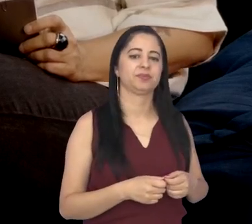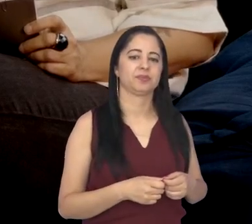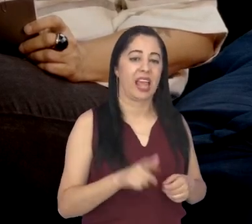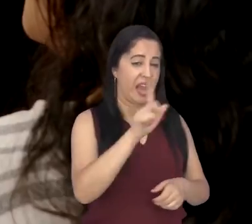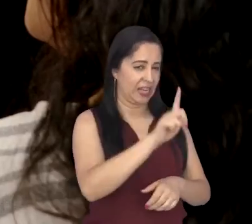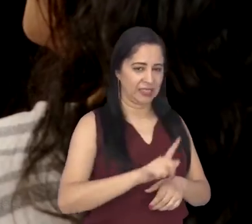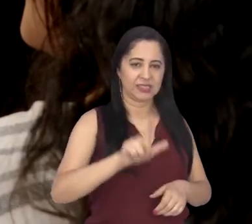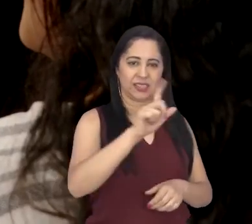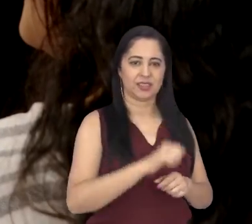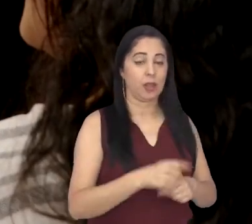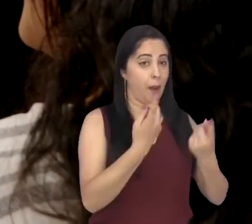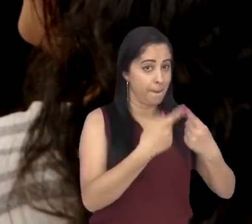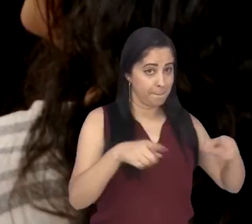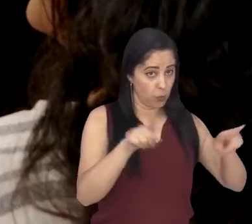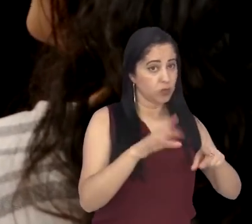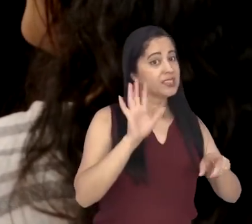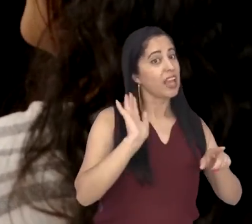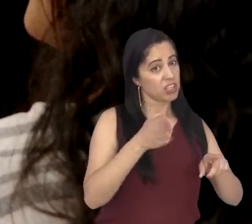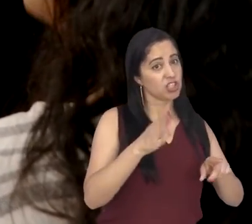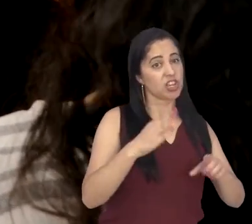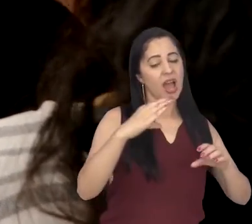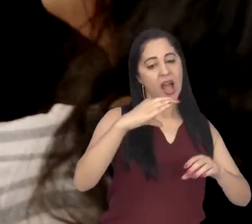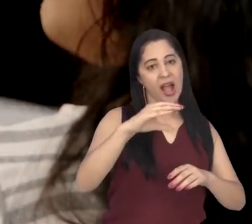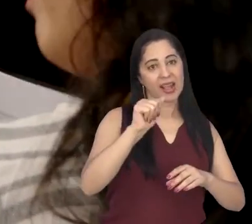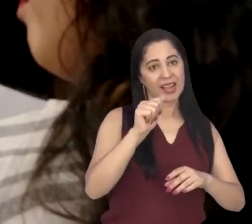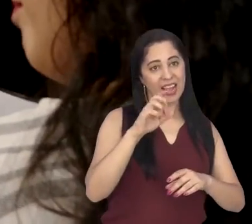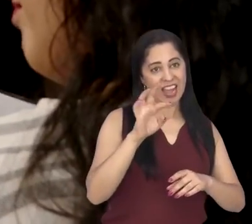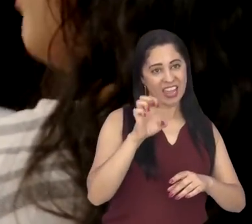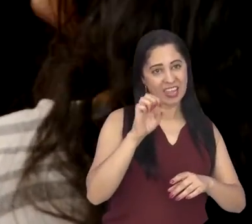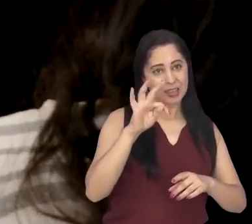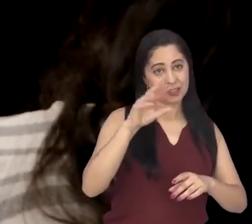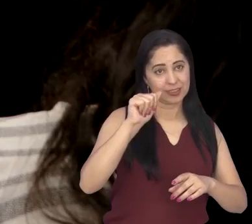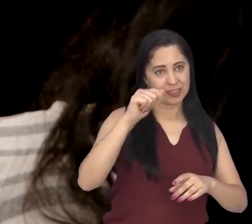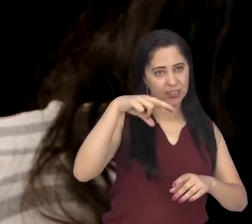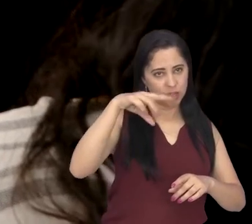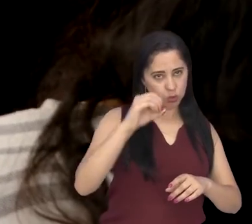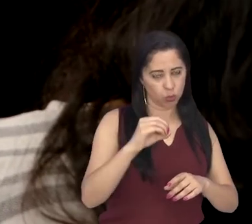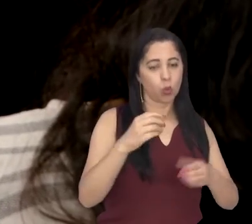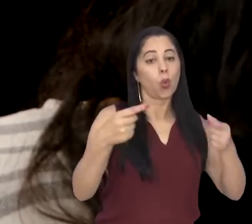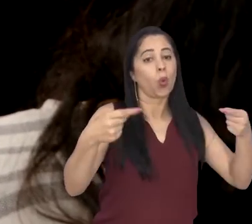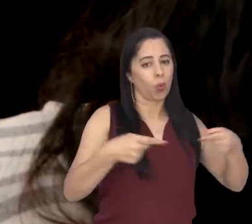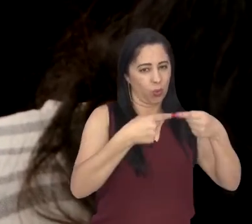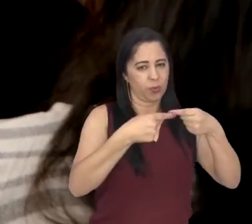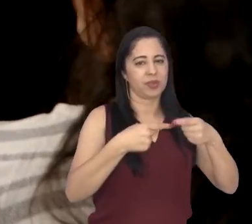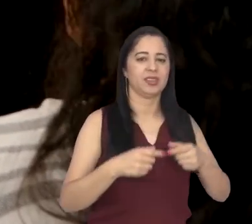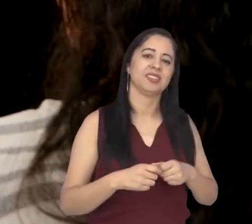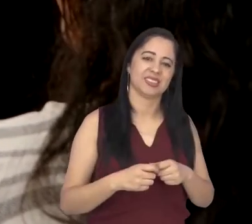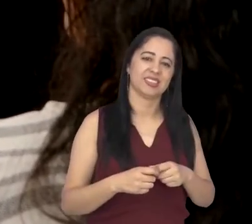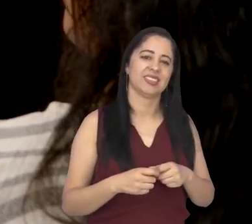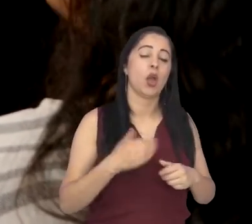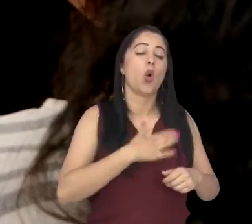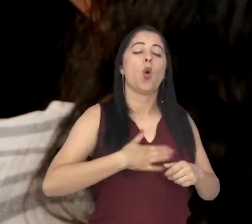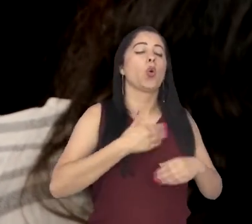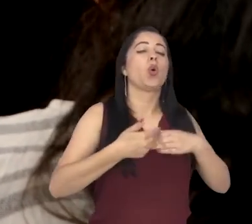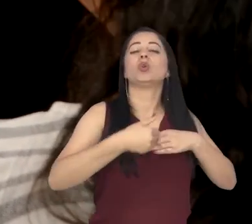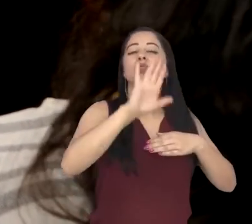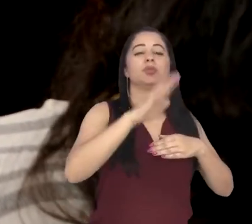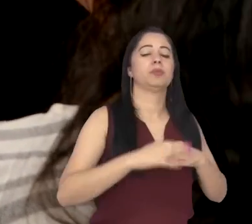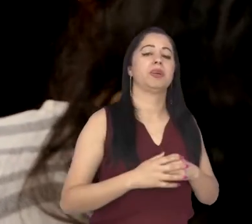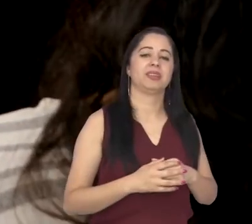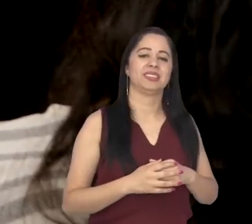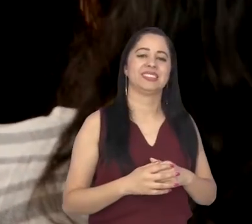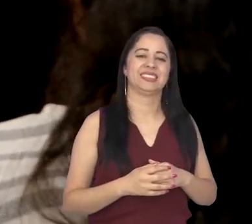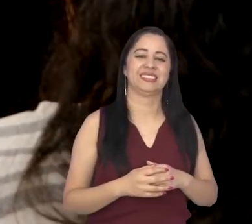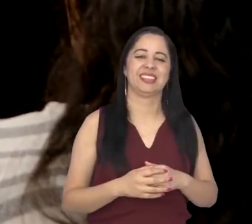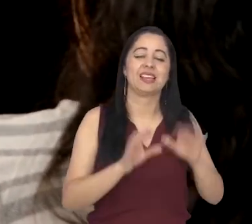Literatura. Música, eu já falei o Caetano, como vou dizer que o Caetano seria um prêmio, prêmio especial do